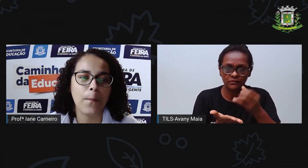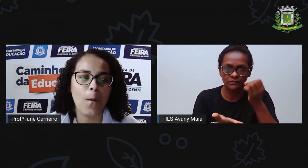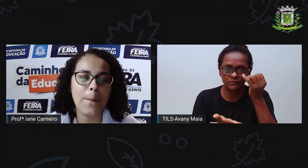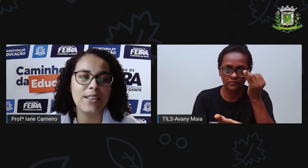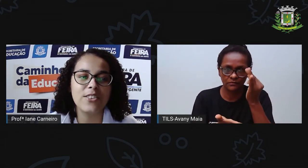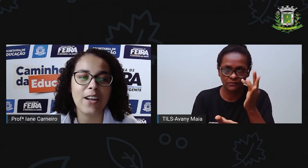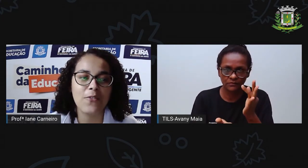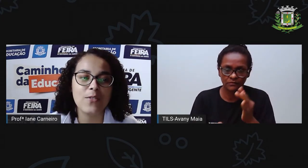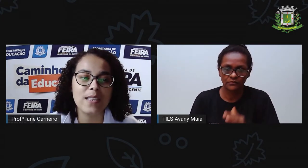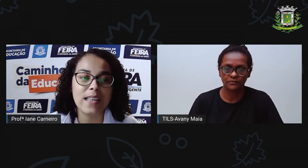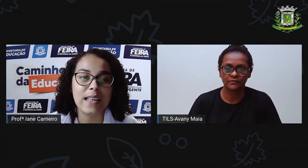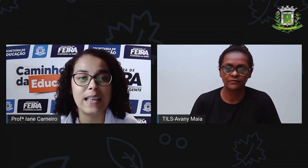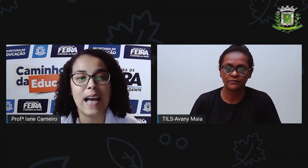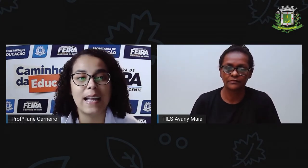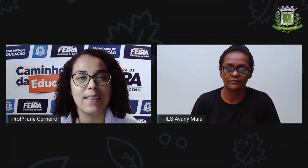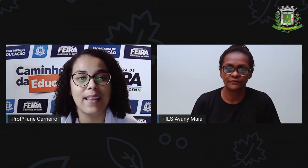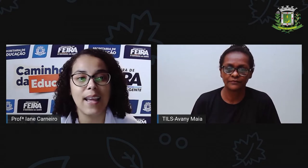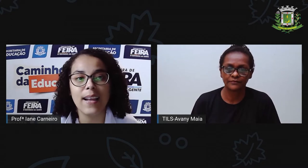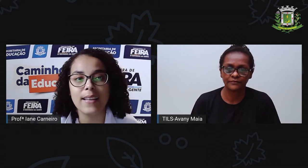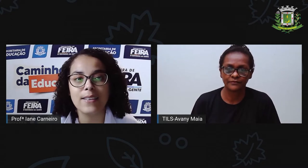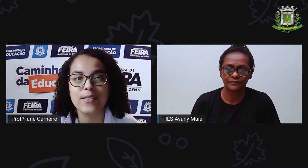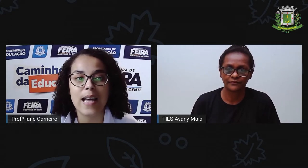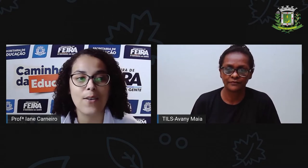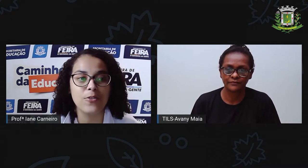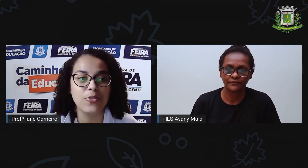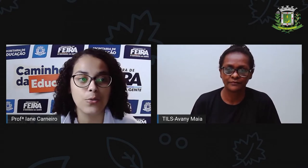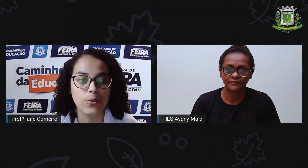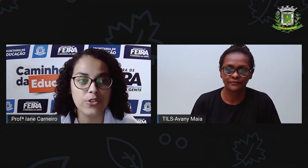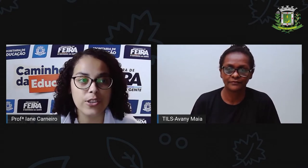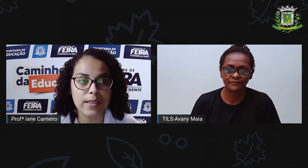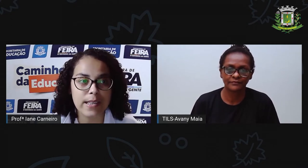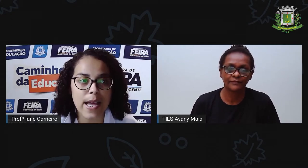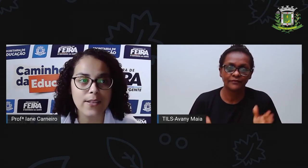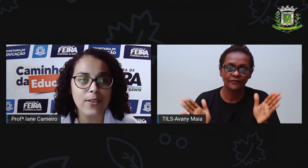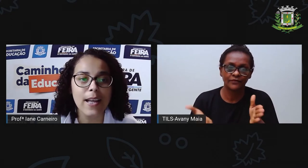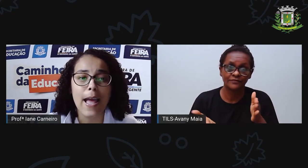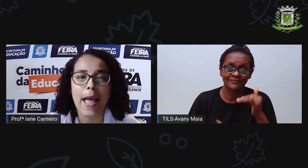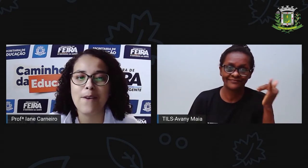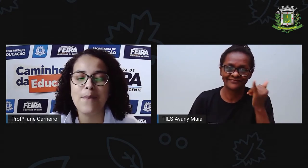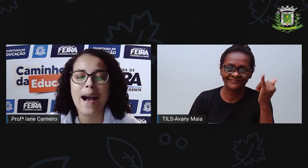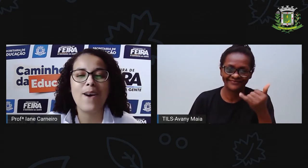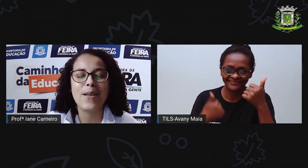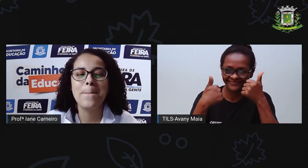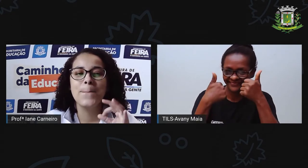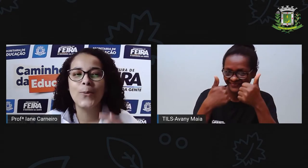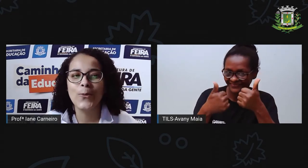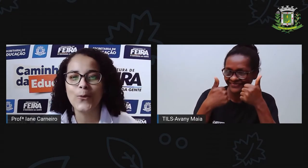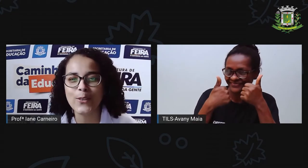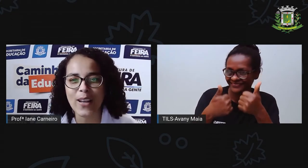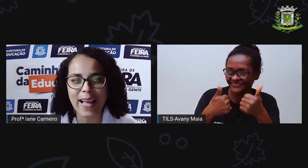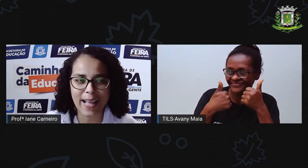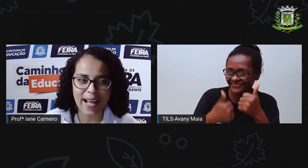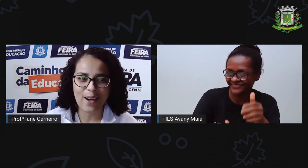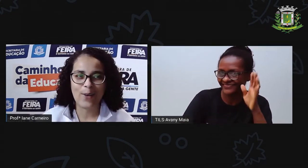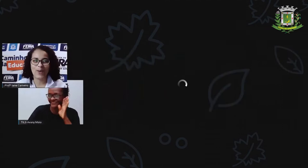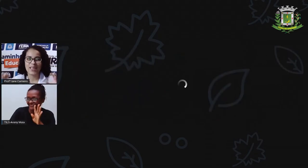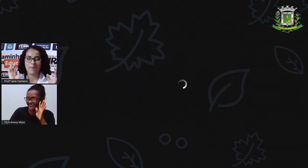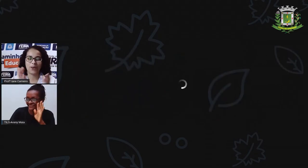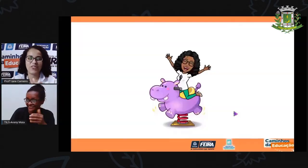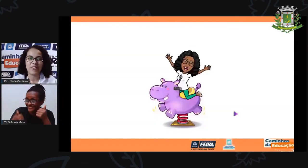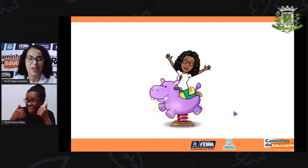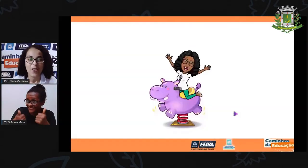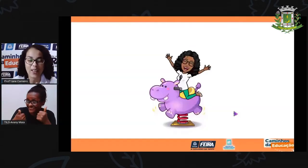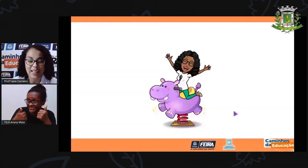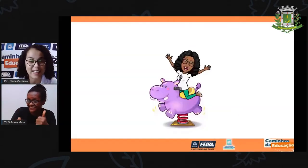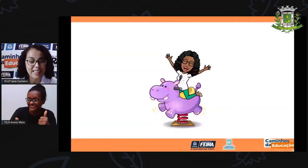Pró vai compartilhar com vocês aqui a tela da nossa aula de hoje, tá certo? É uma aula muito legal, ó. E